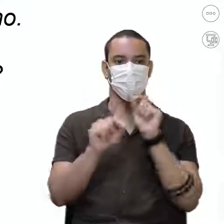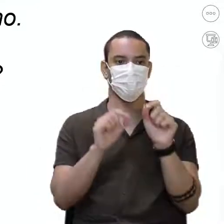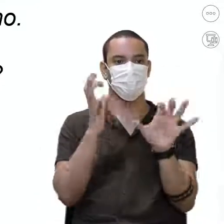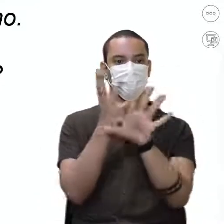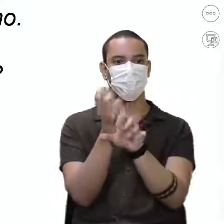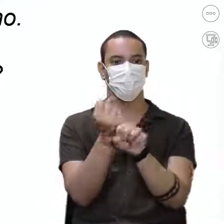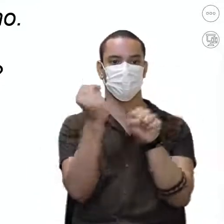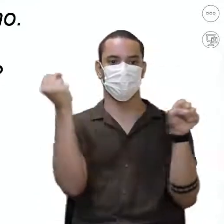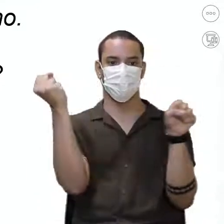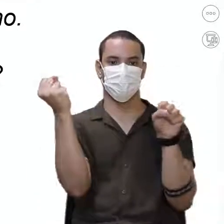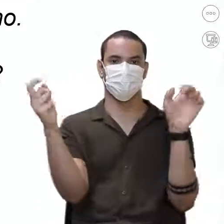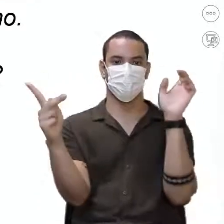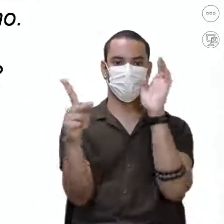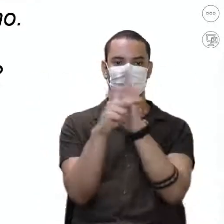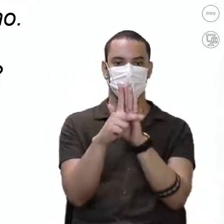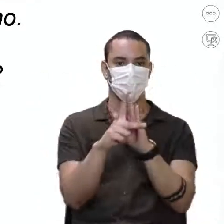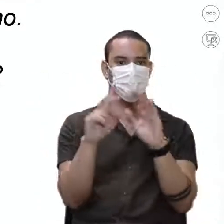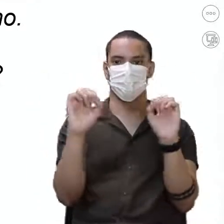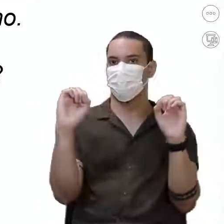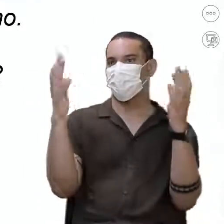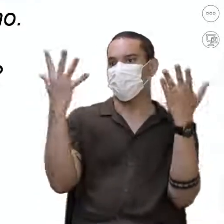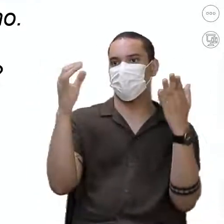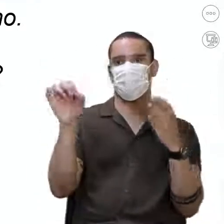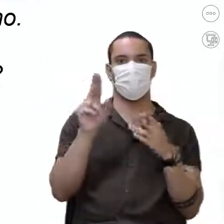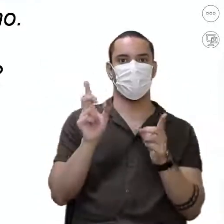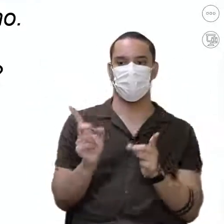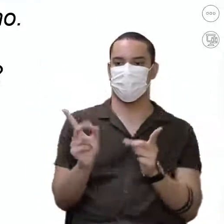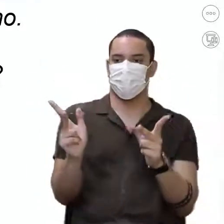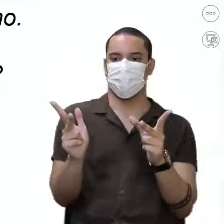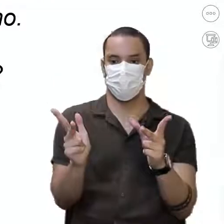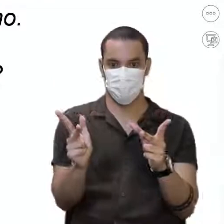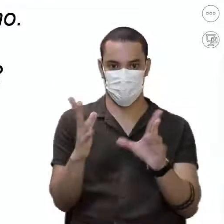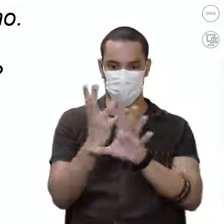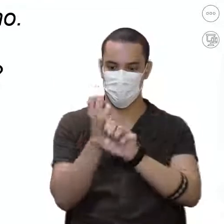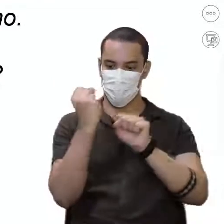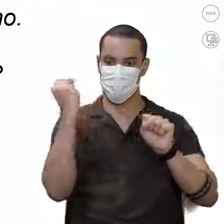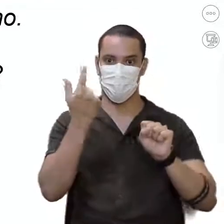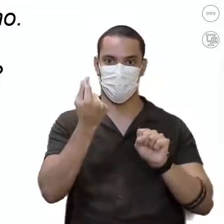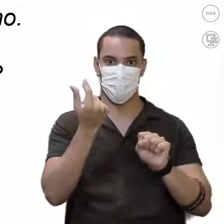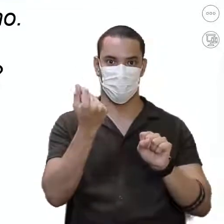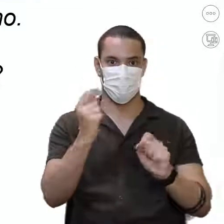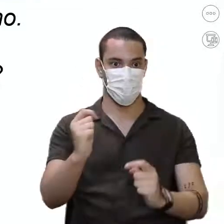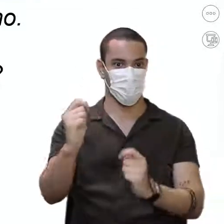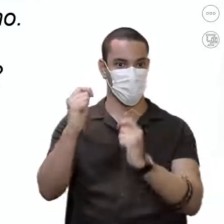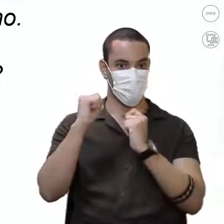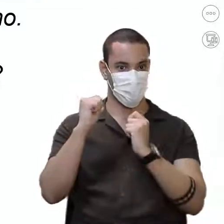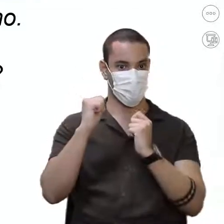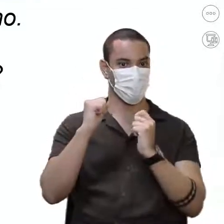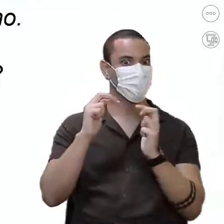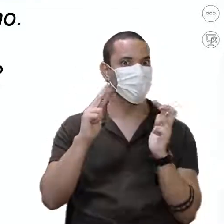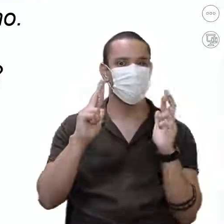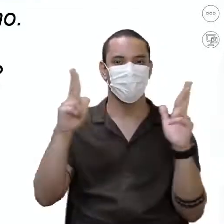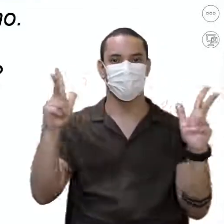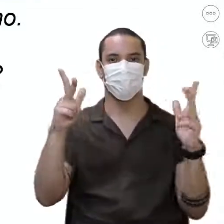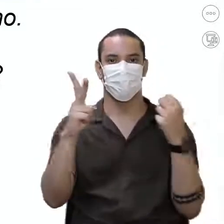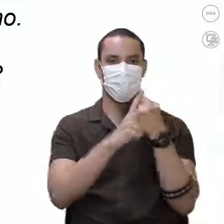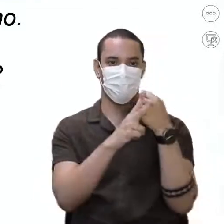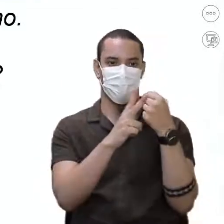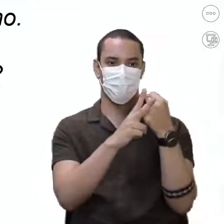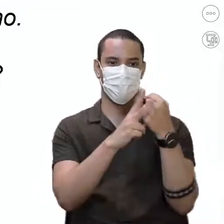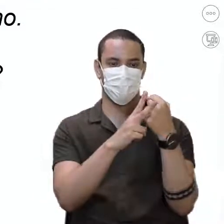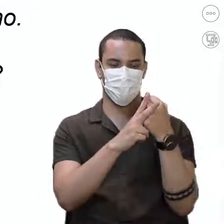o lucro decorrente de um evento ou venda. Totalmente diferente do verbo